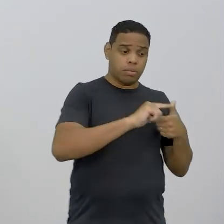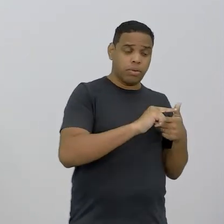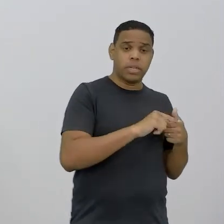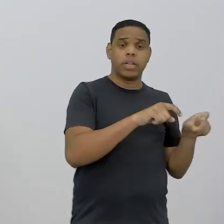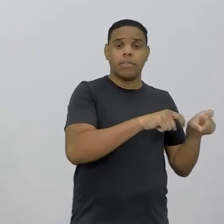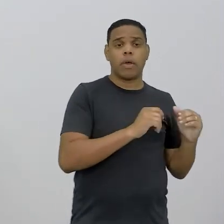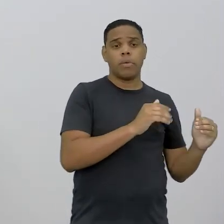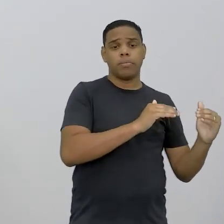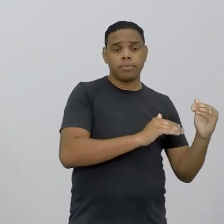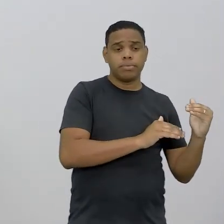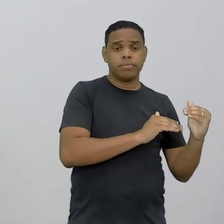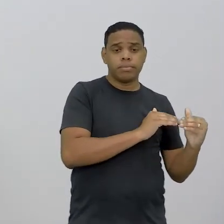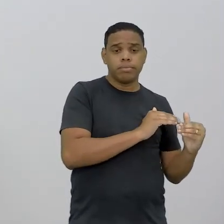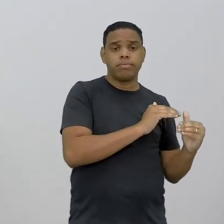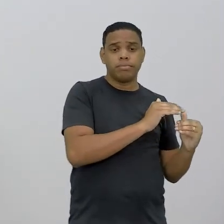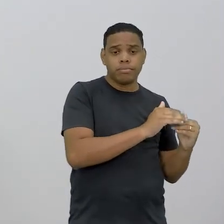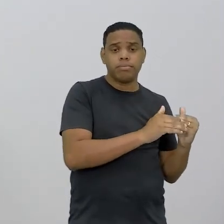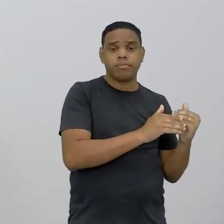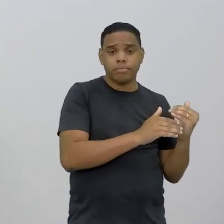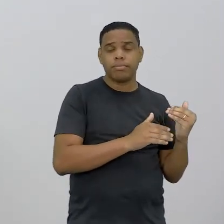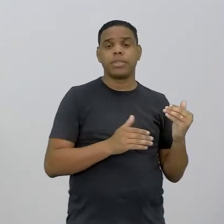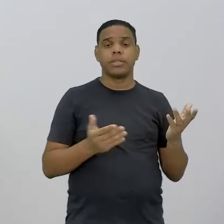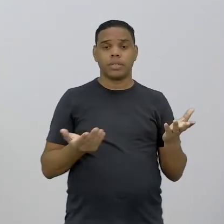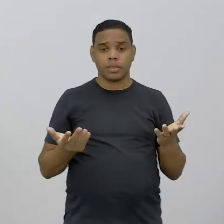as sociedades elas partilhariam